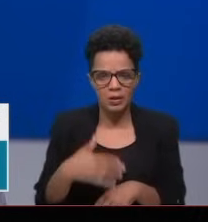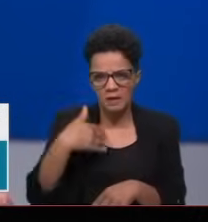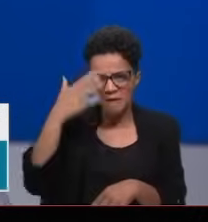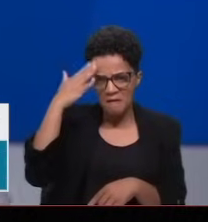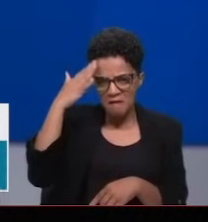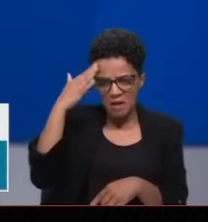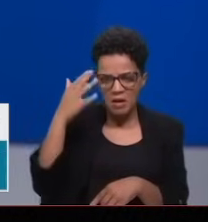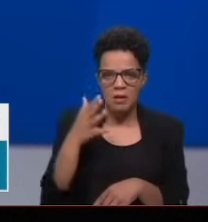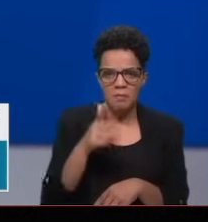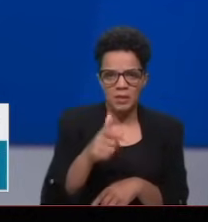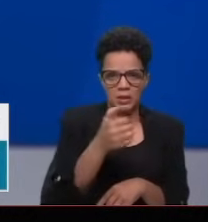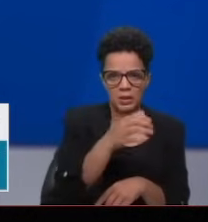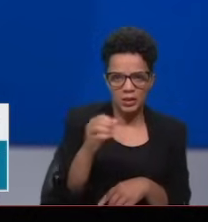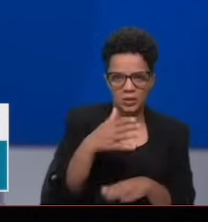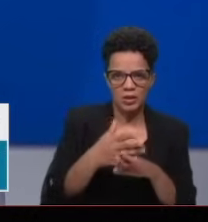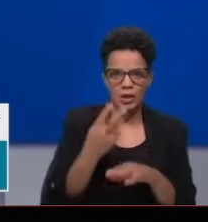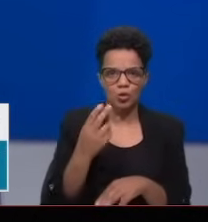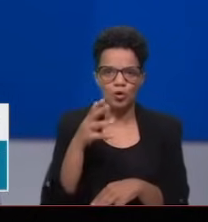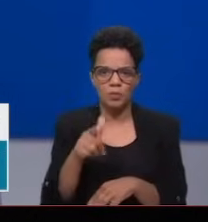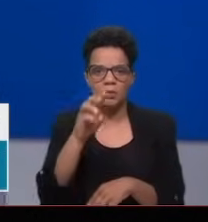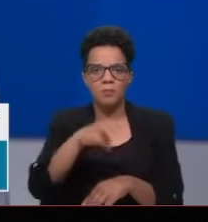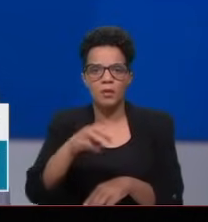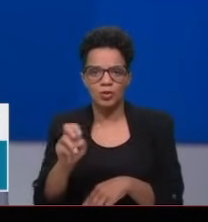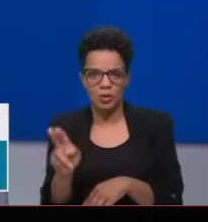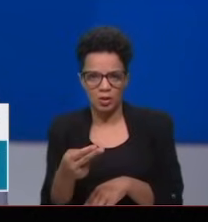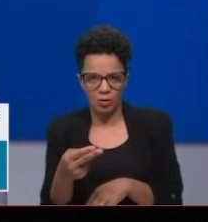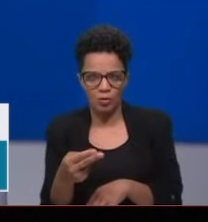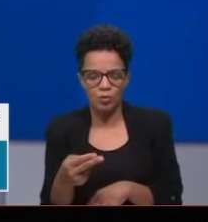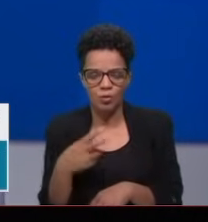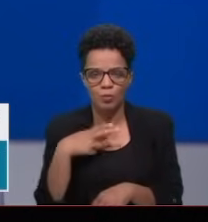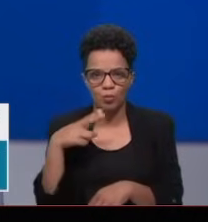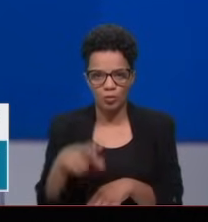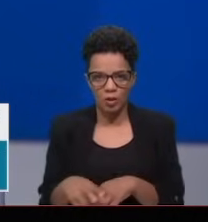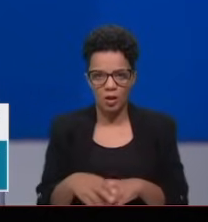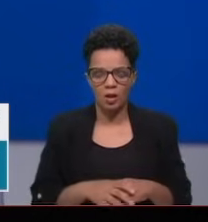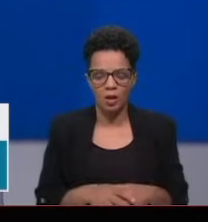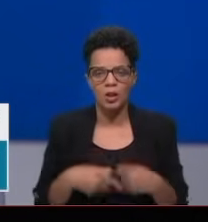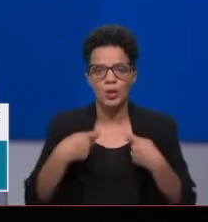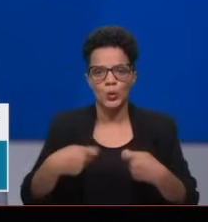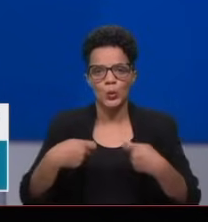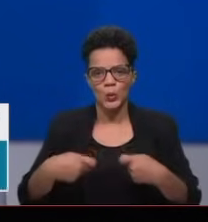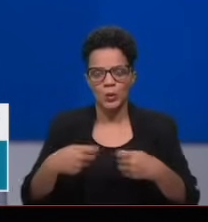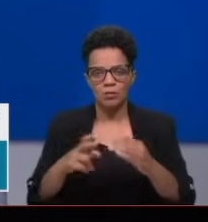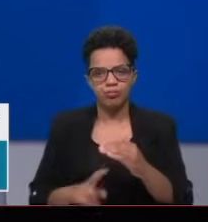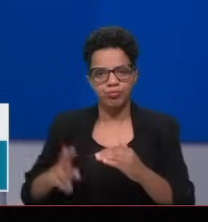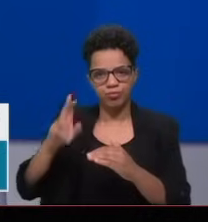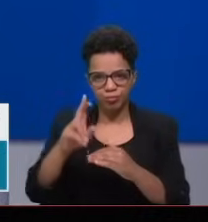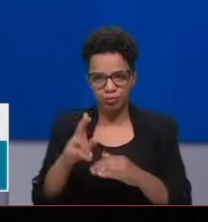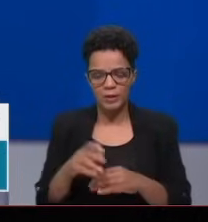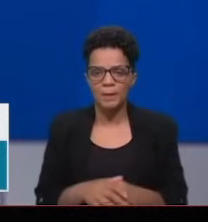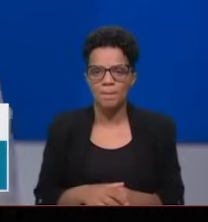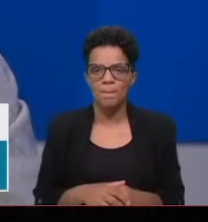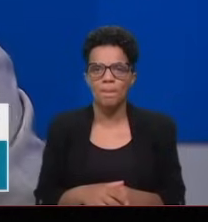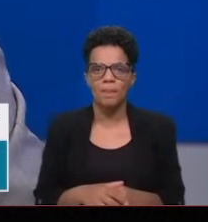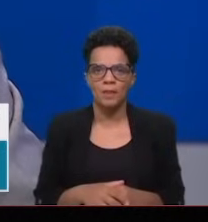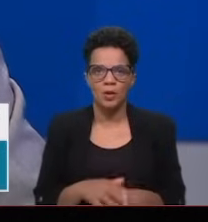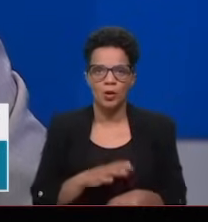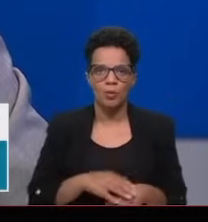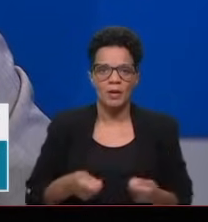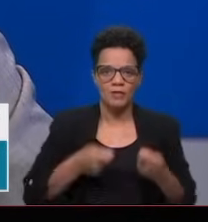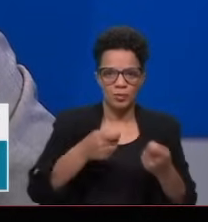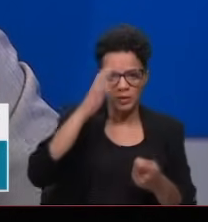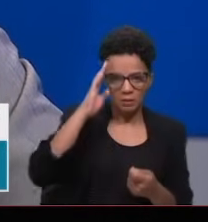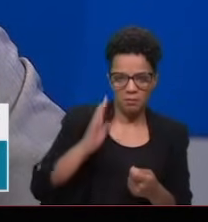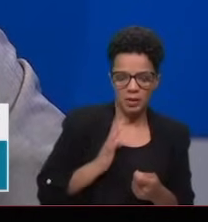entre 15.00 a 2000 milhões de euros no caso português de aumento da despesa com com Portanto o investimento militar